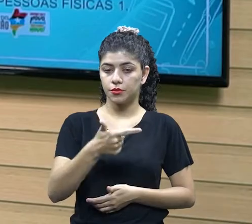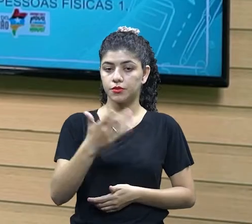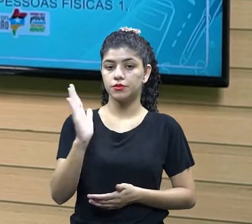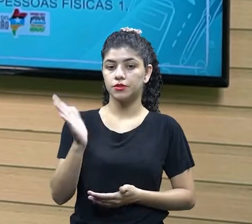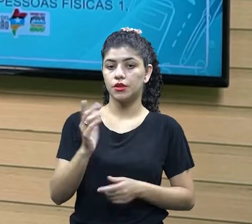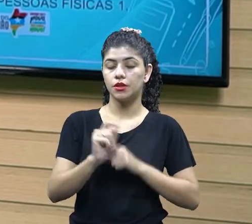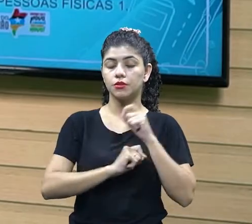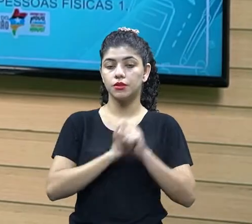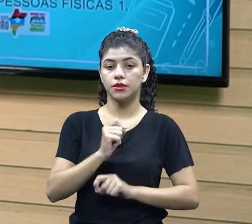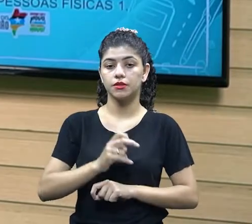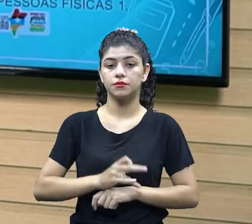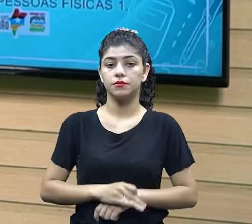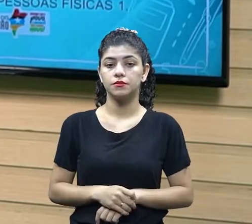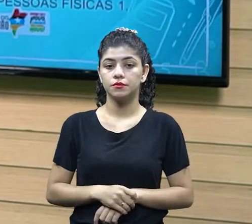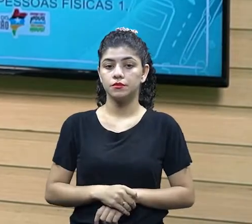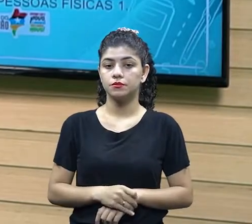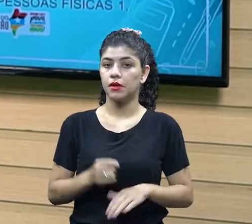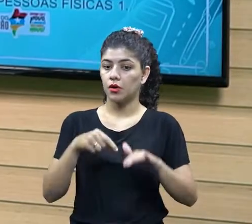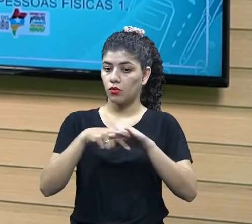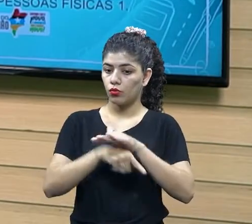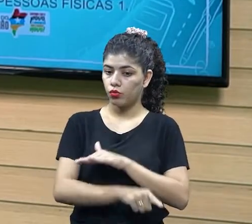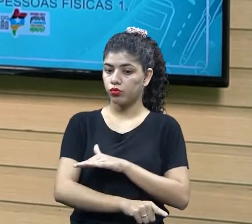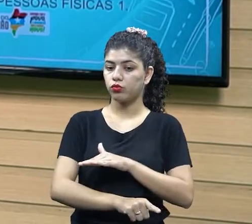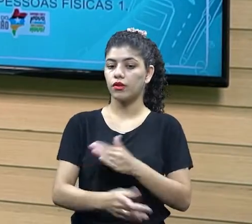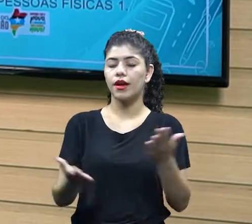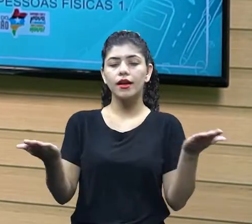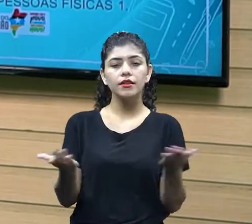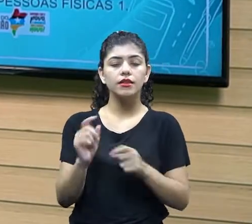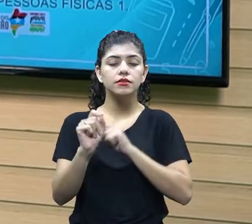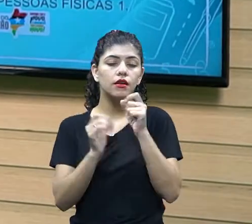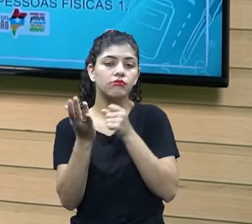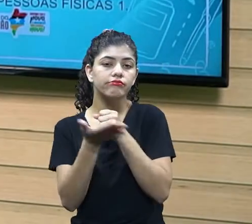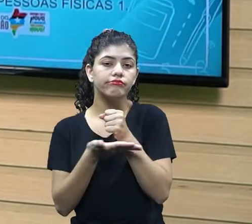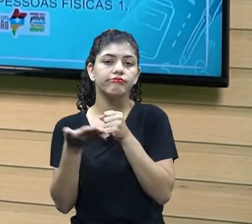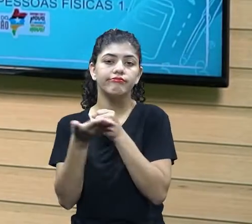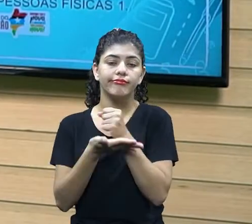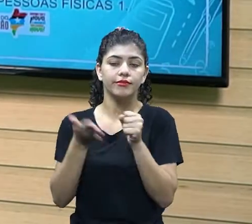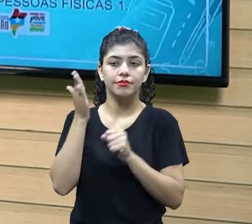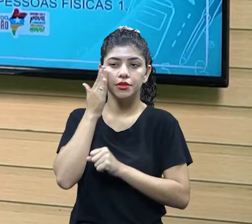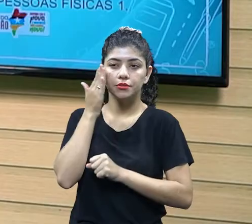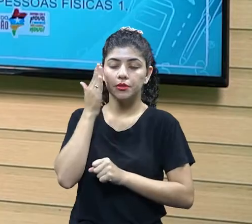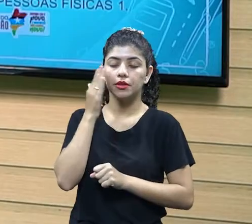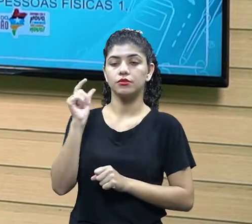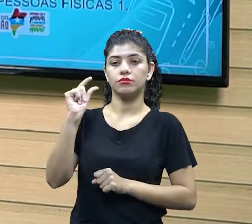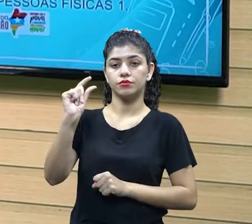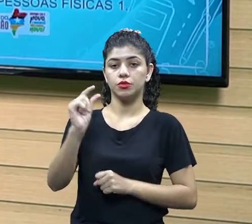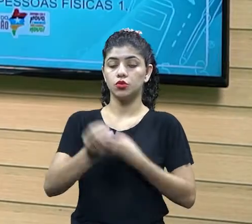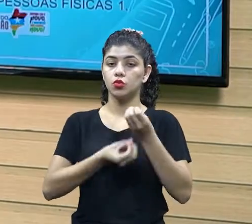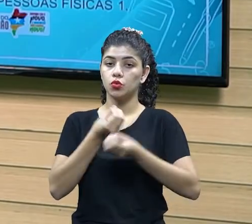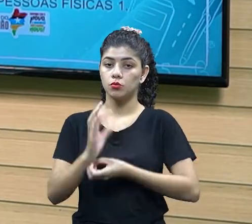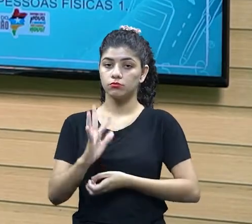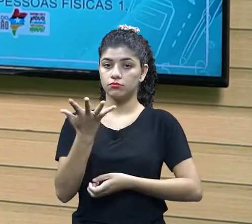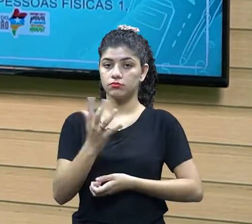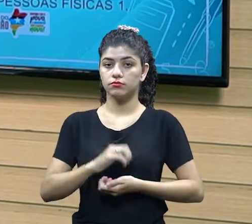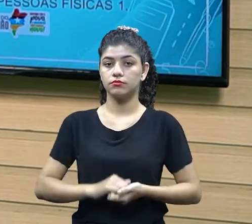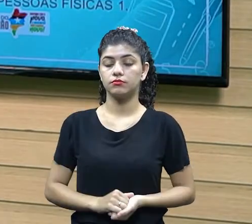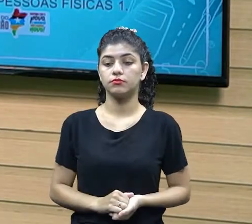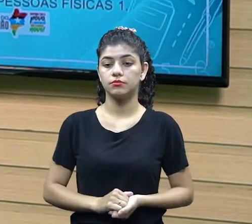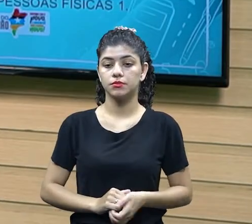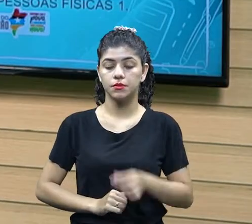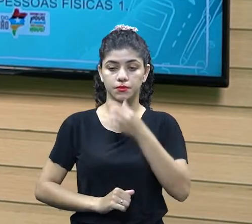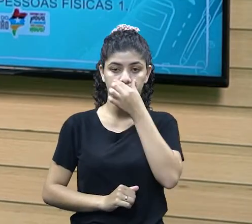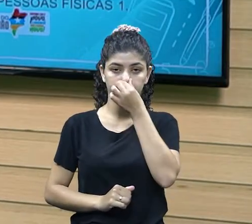já com um conteúdo um pouco mais avançado. Isso aqui é só para a gente ter um pouco mais de noção de como é que funciona, tá bom?